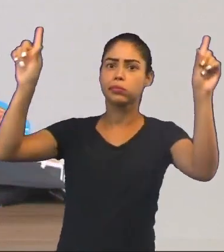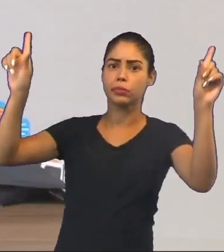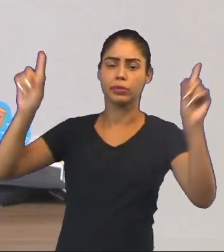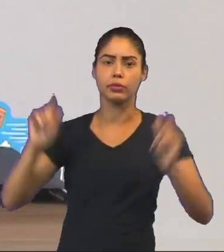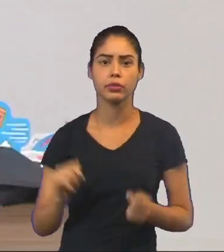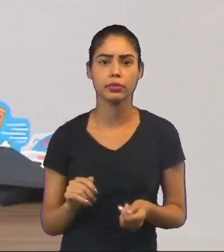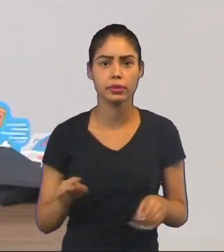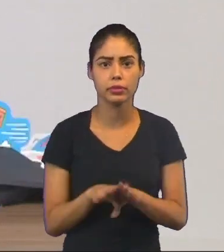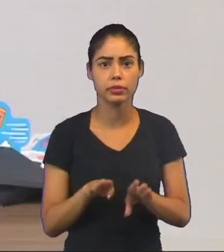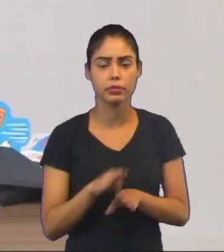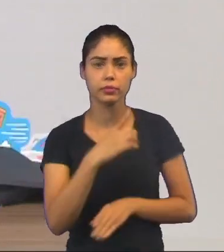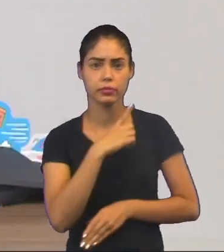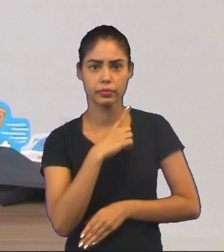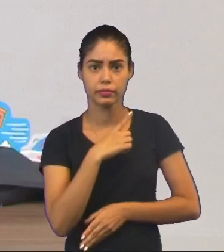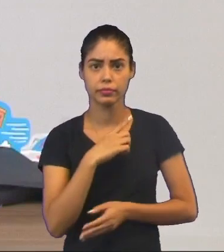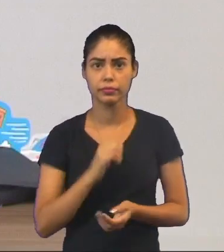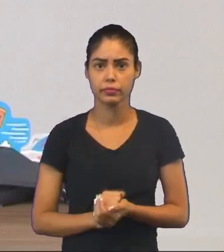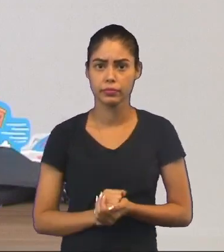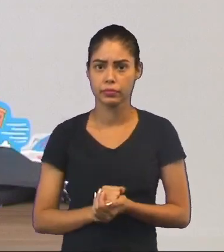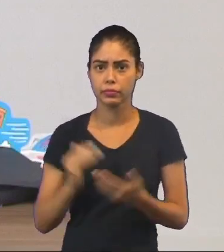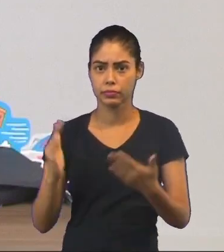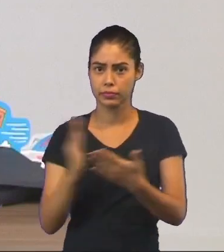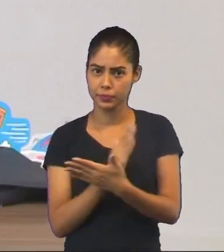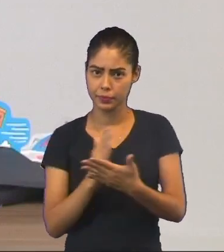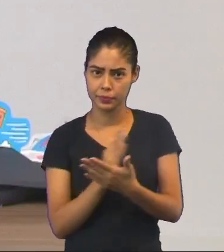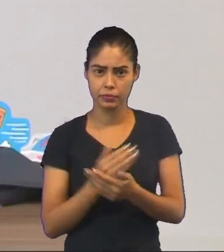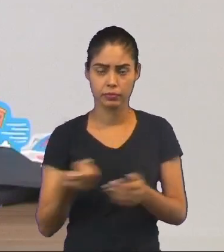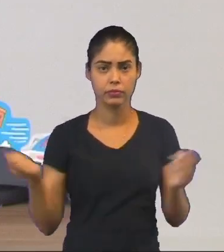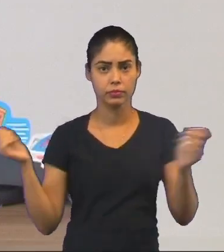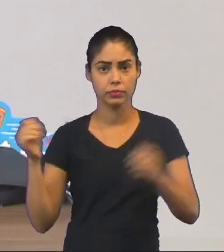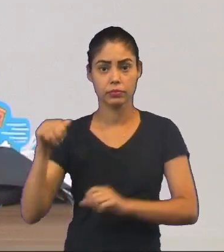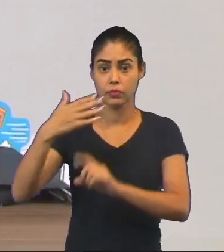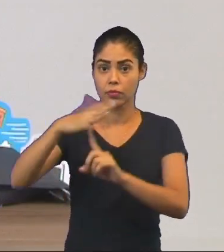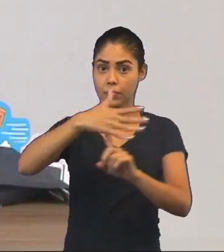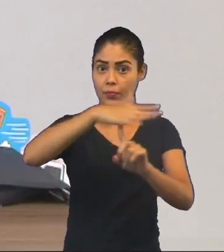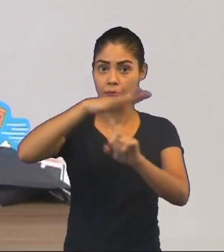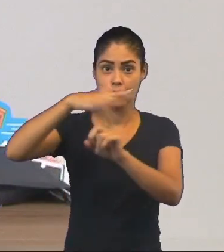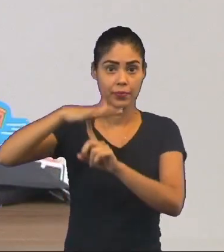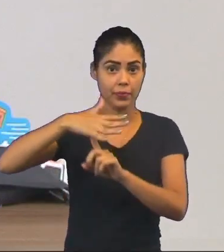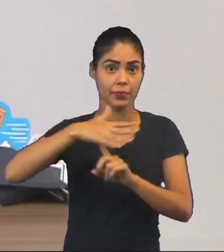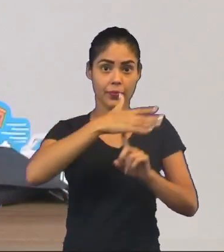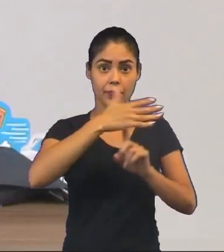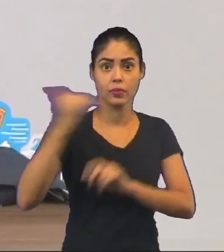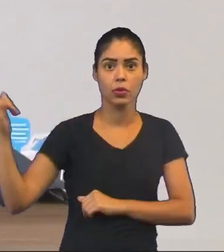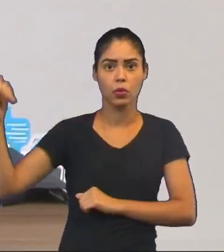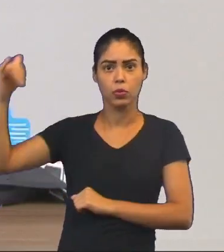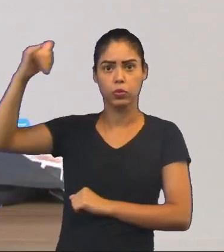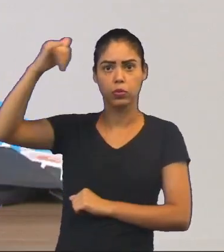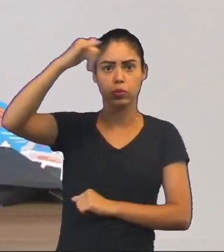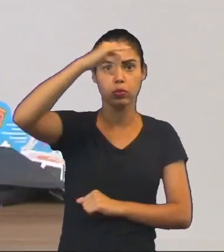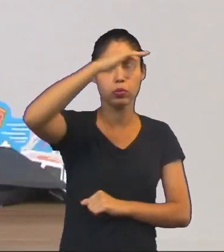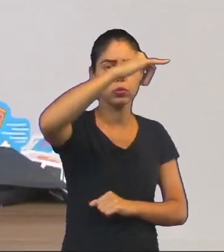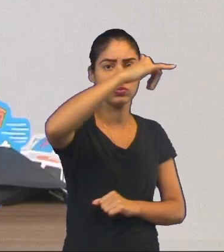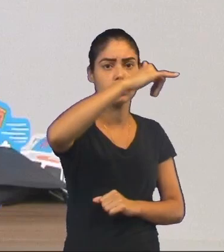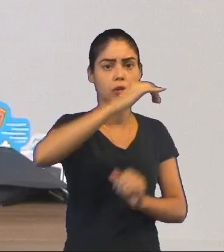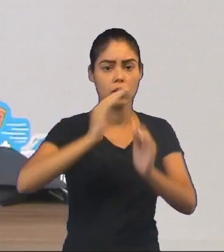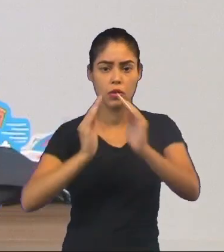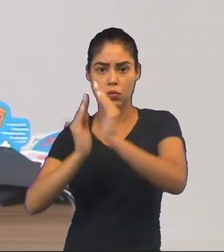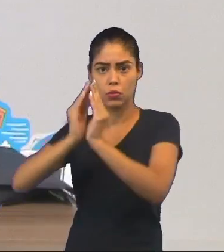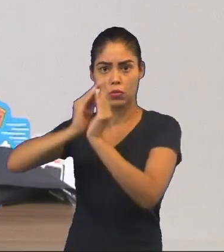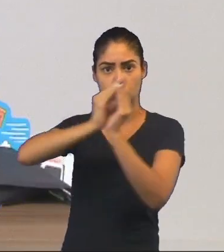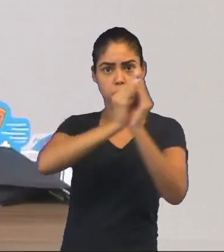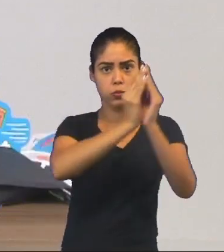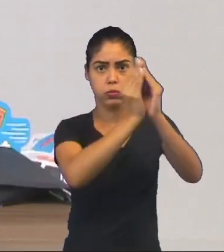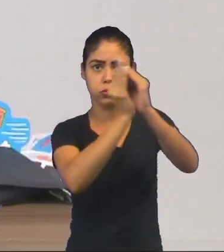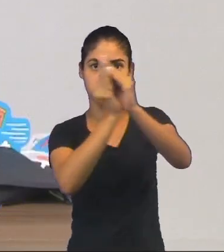observou? Os meios de transporte aéreo pode ser um helicóptero, avião, ou mesmo balão